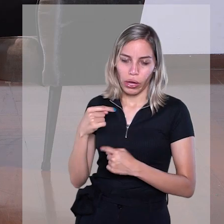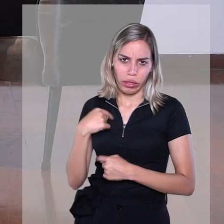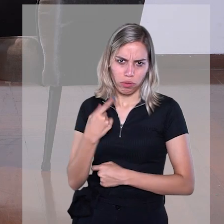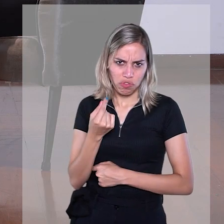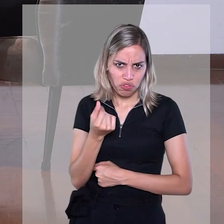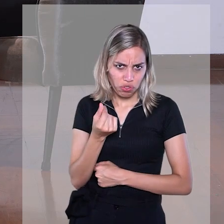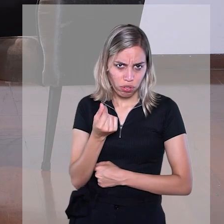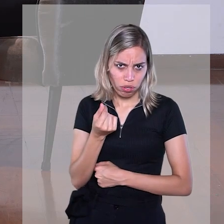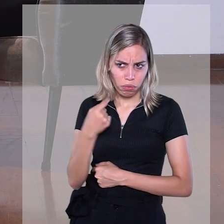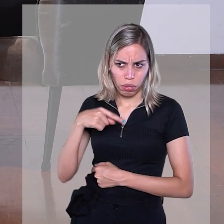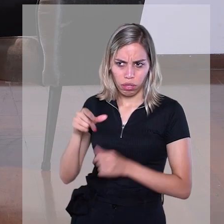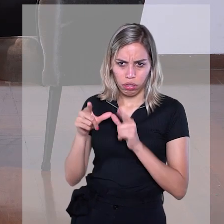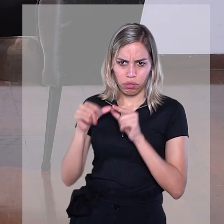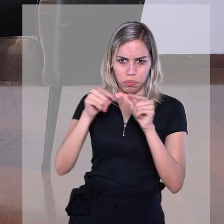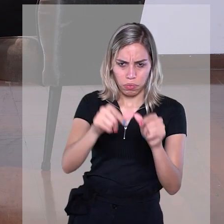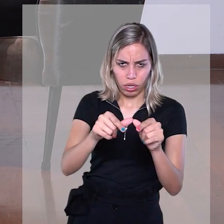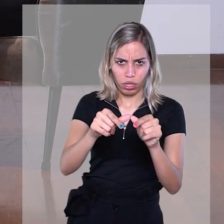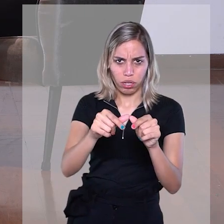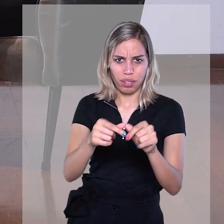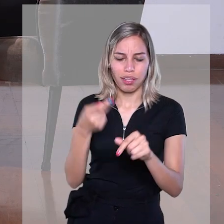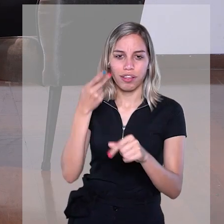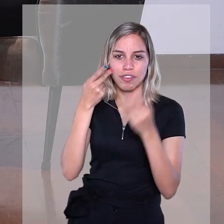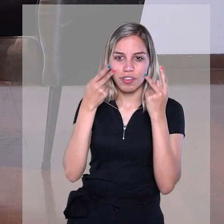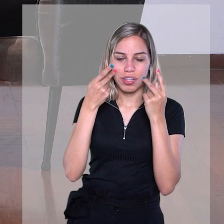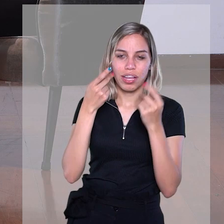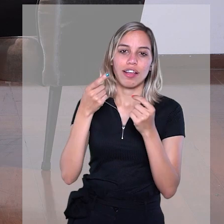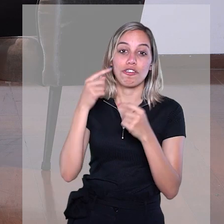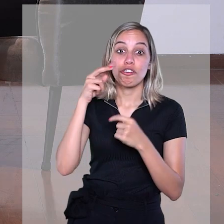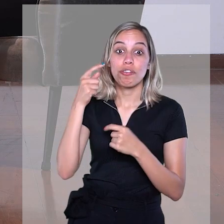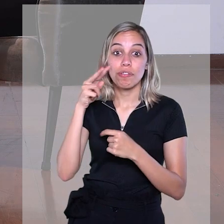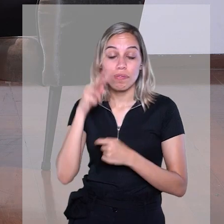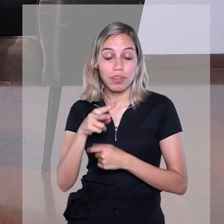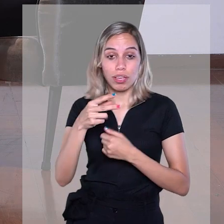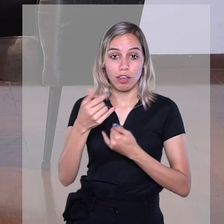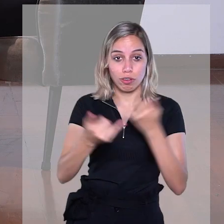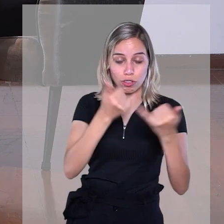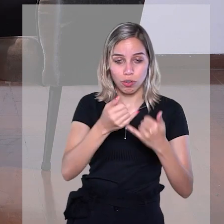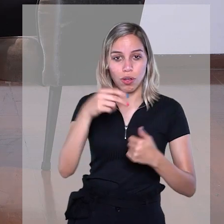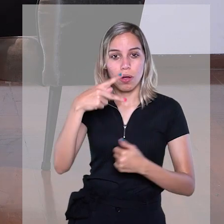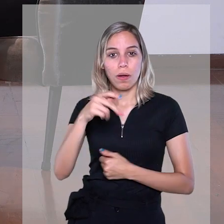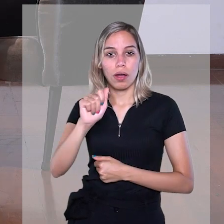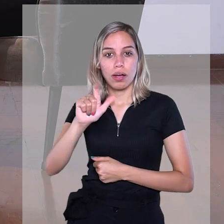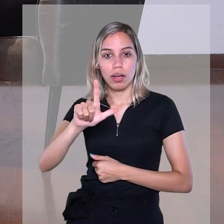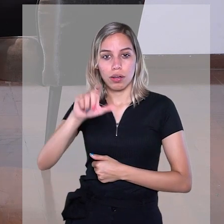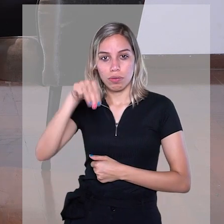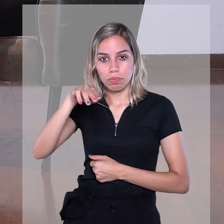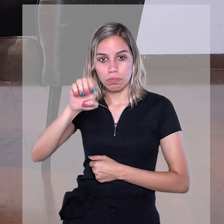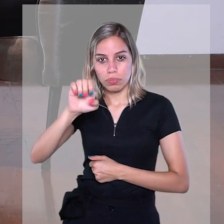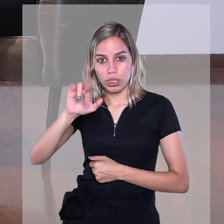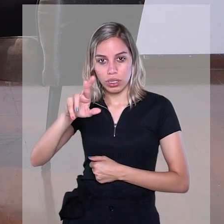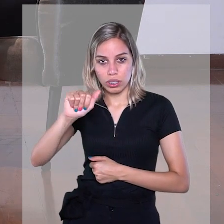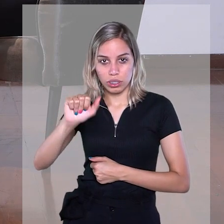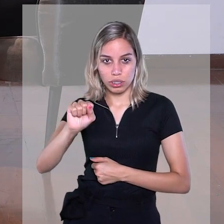Palmeiras quando esse time fabuloso, que era chamado de Academia, passava por Belo Horizonte e nem tínhamos TV em casa.